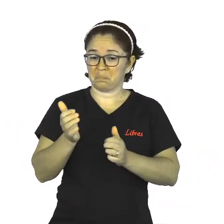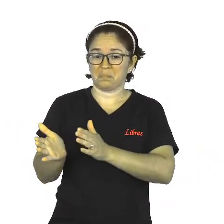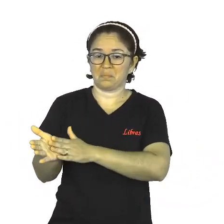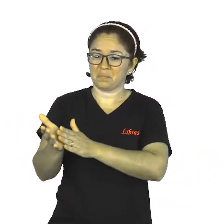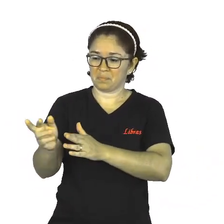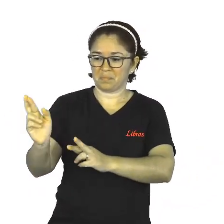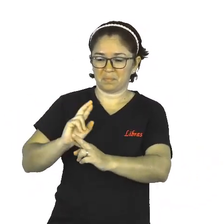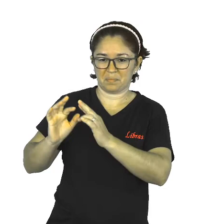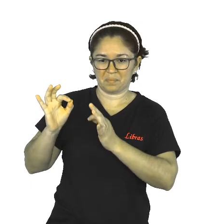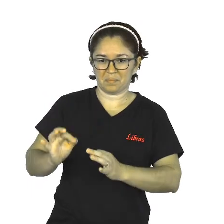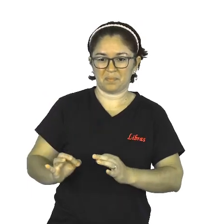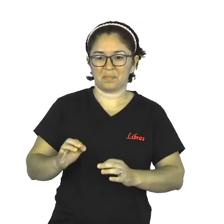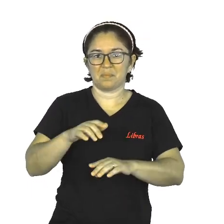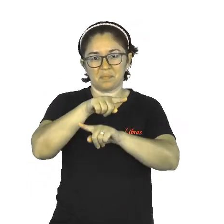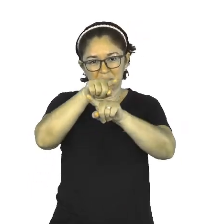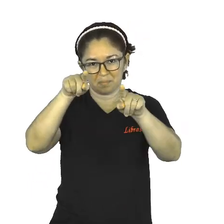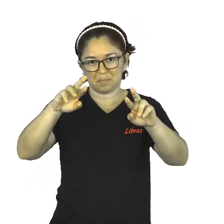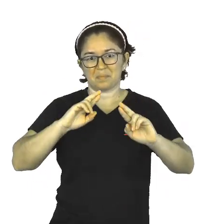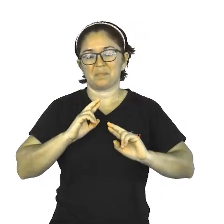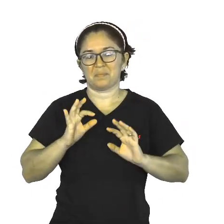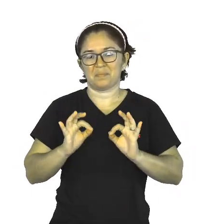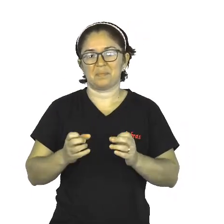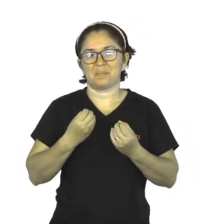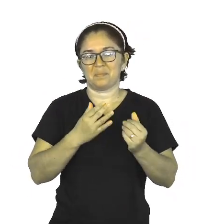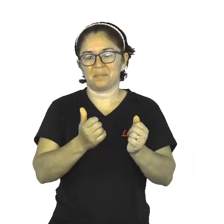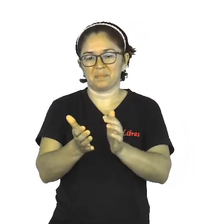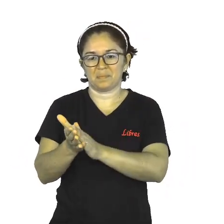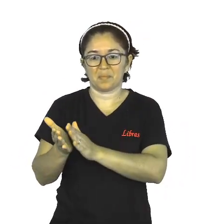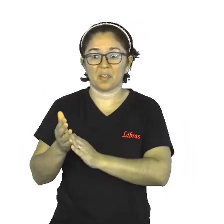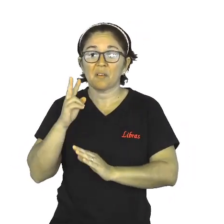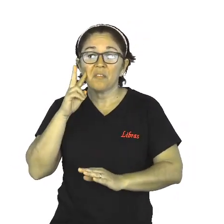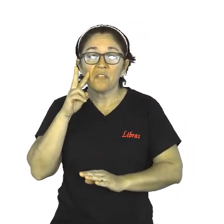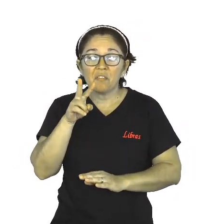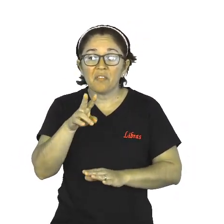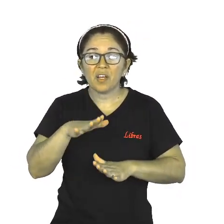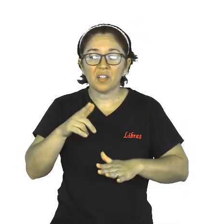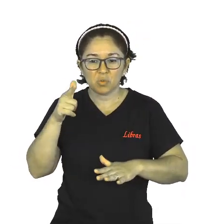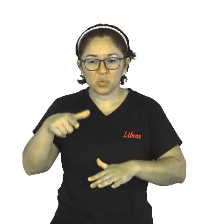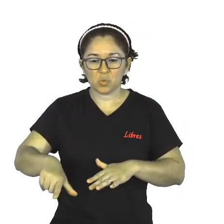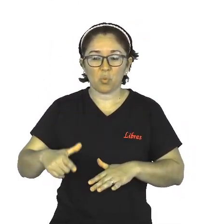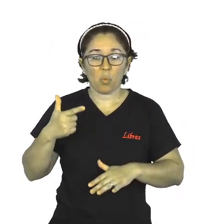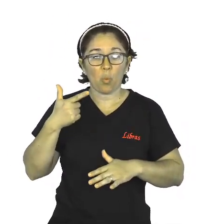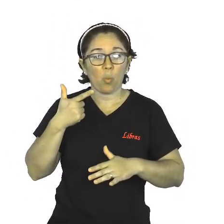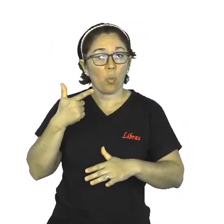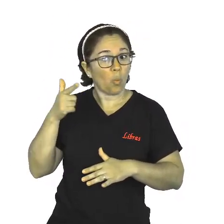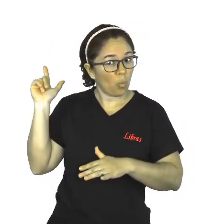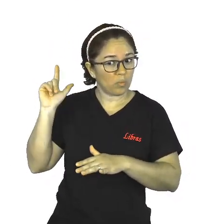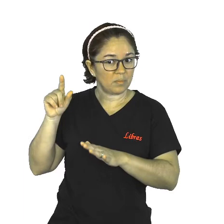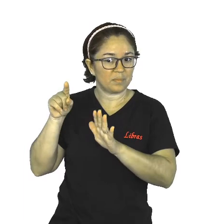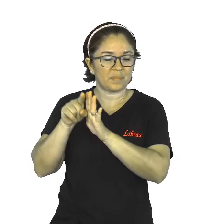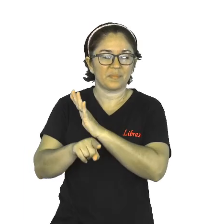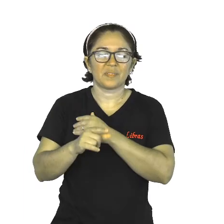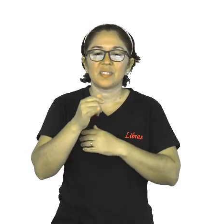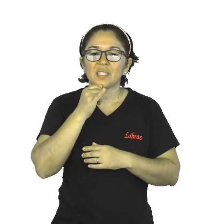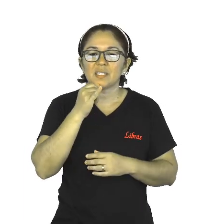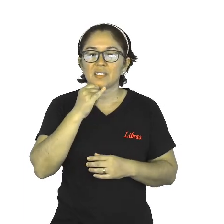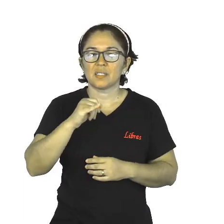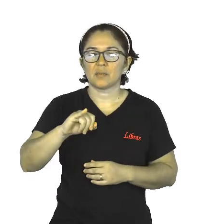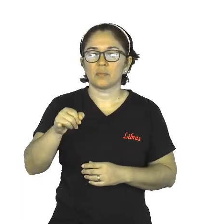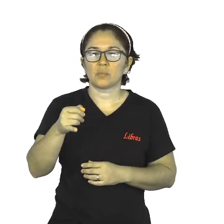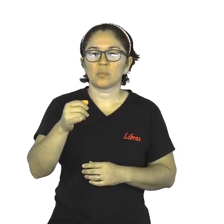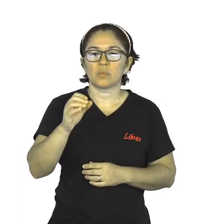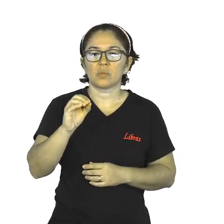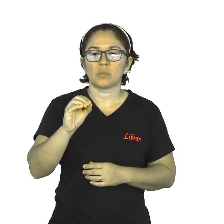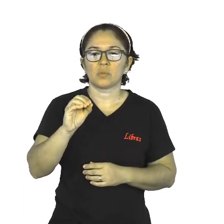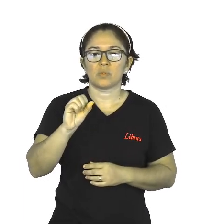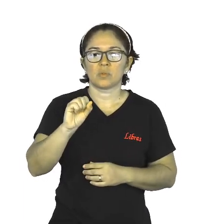E agora nós vamos voltar para a imagem e a pergunta vai ser diferente. Onde está o José?